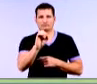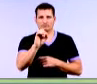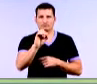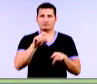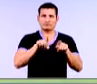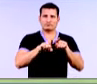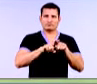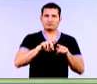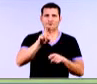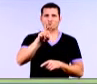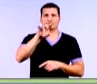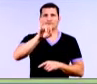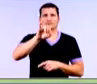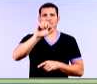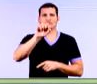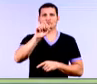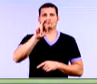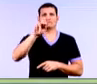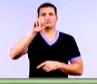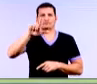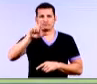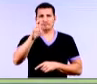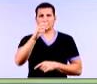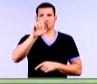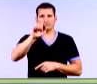E vamos também criar uma estrutura básica